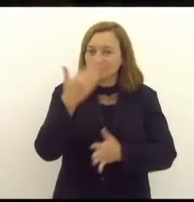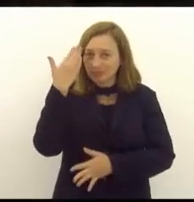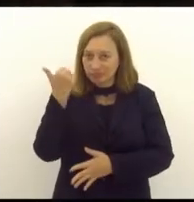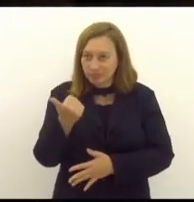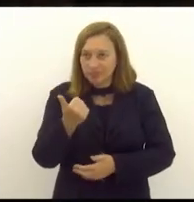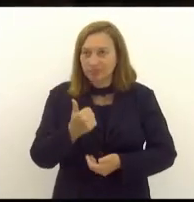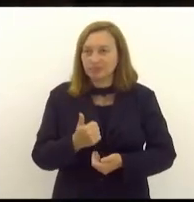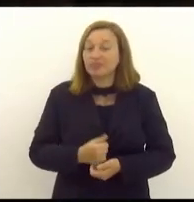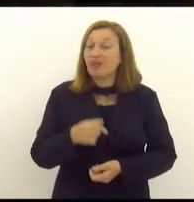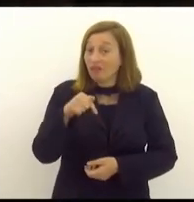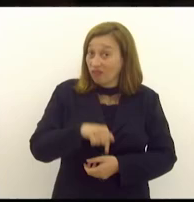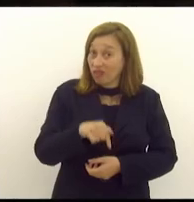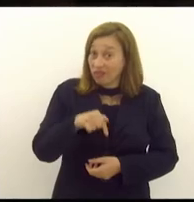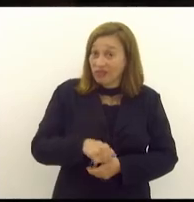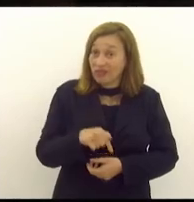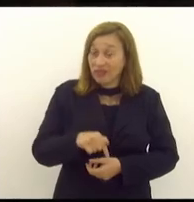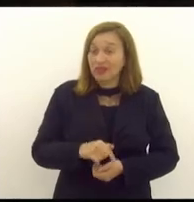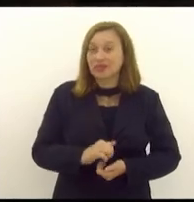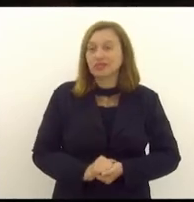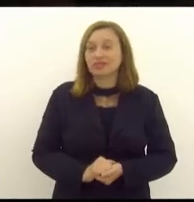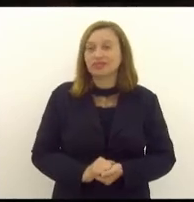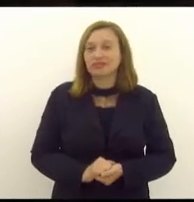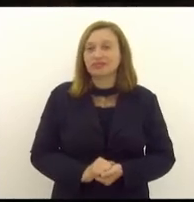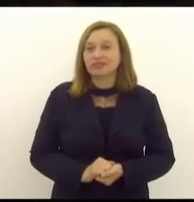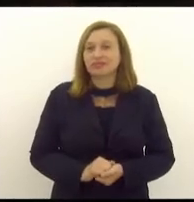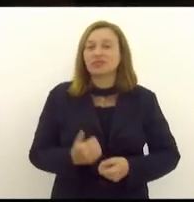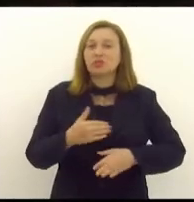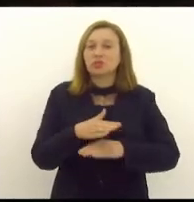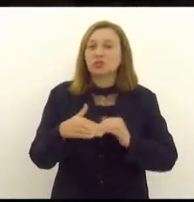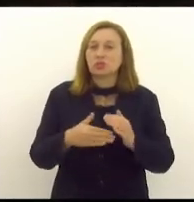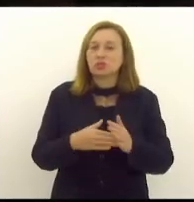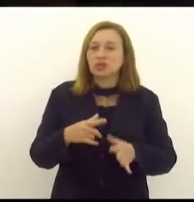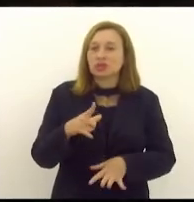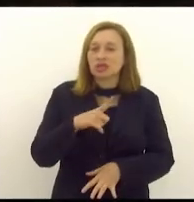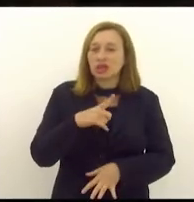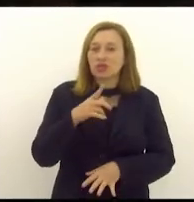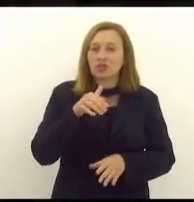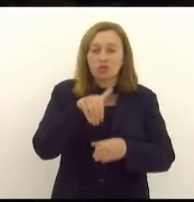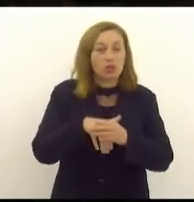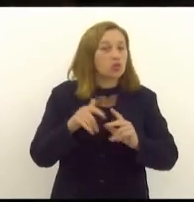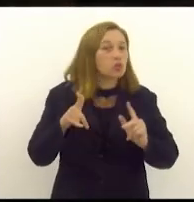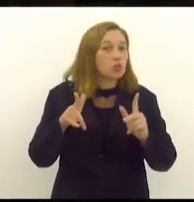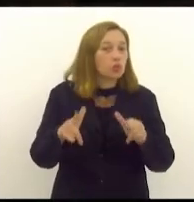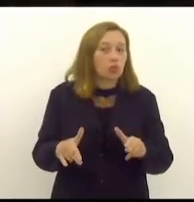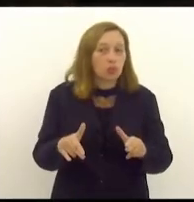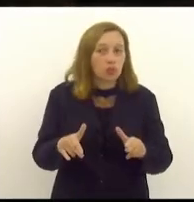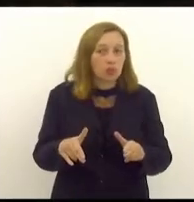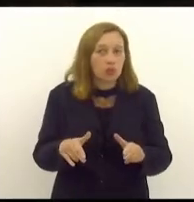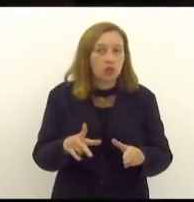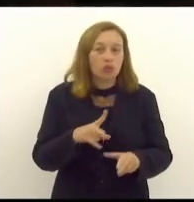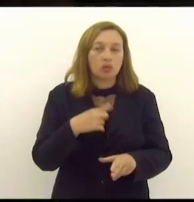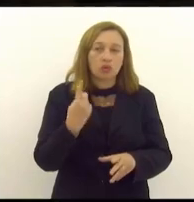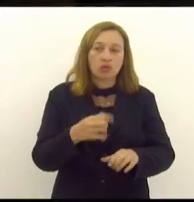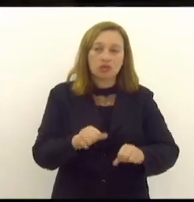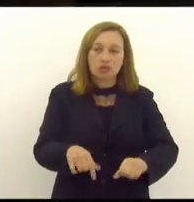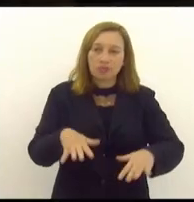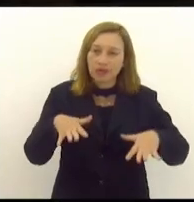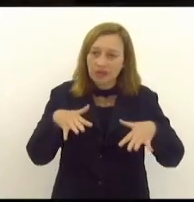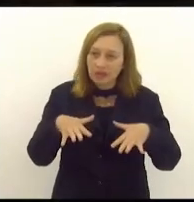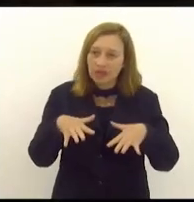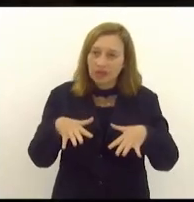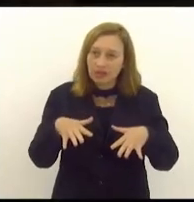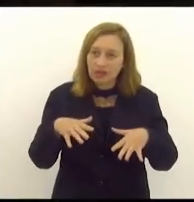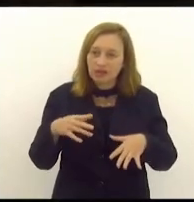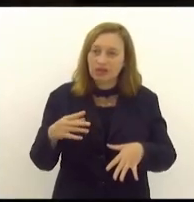que aqui todos têm o mesmo voto todos nós em plenário valemos